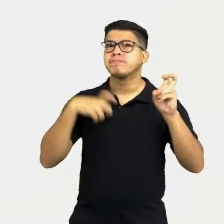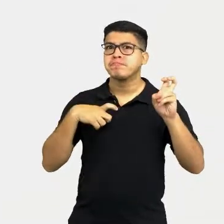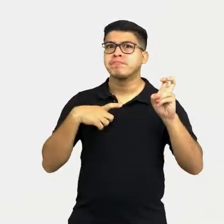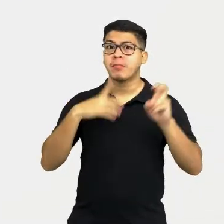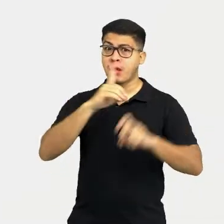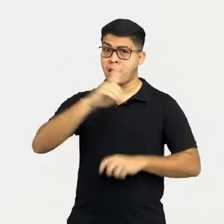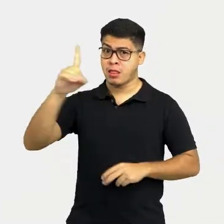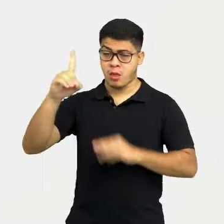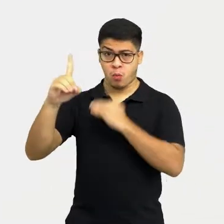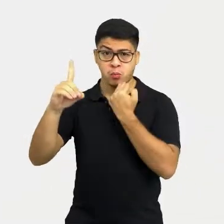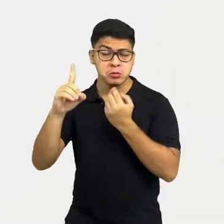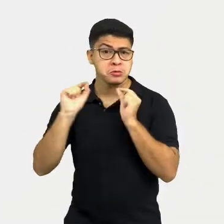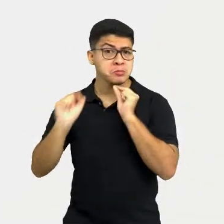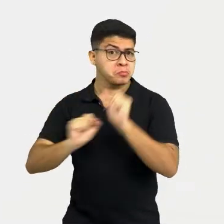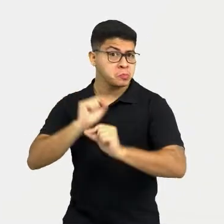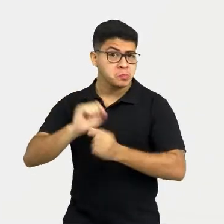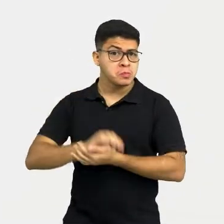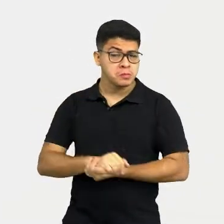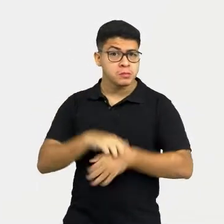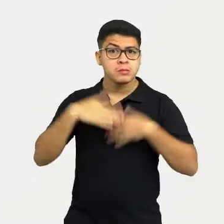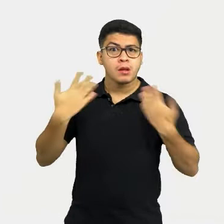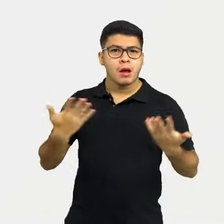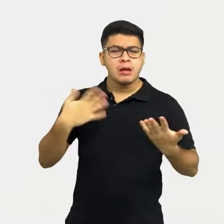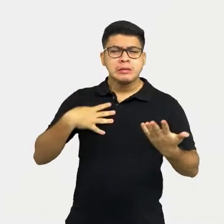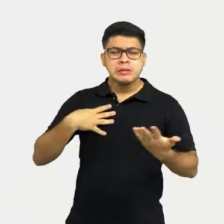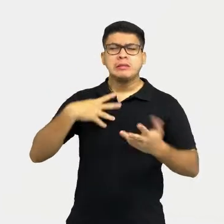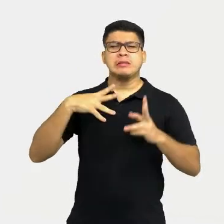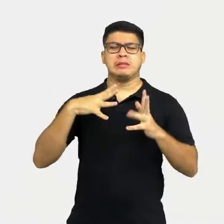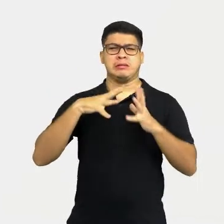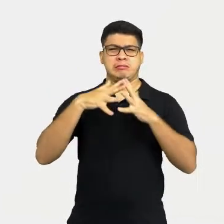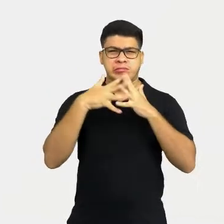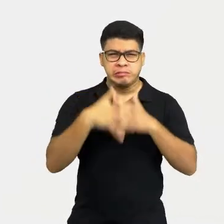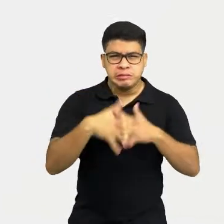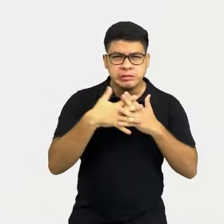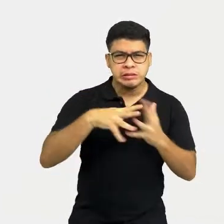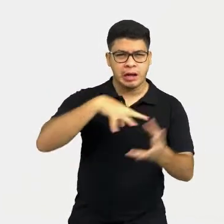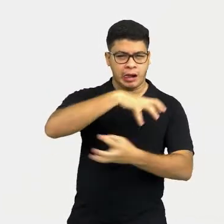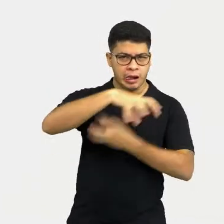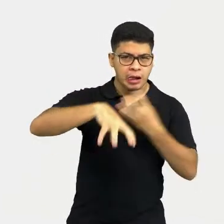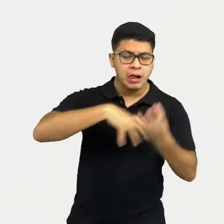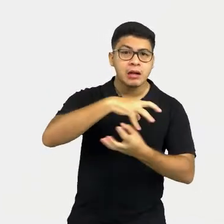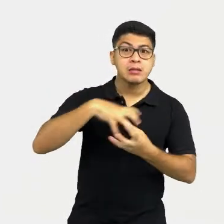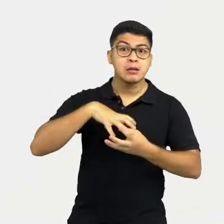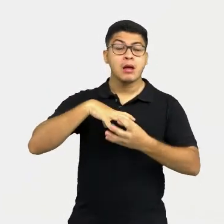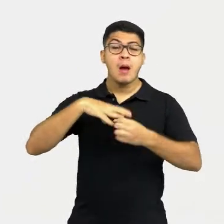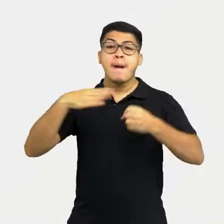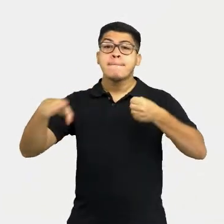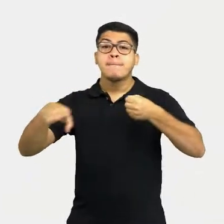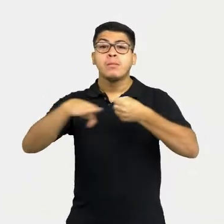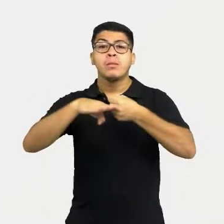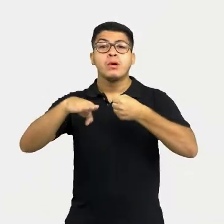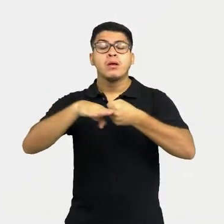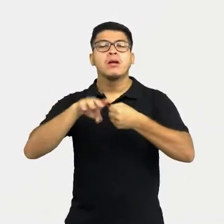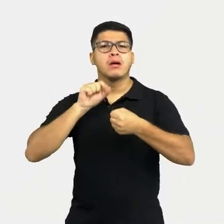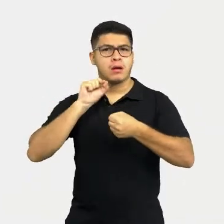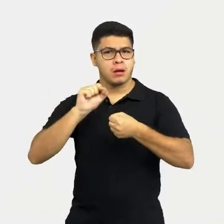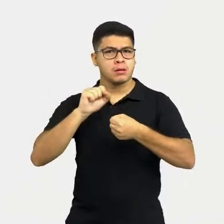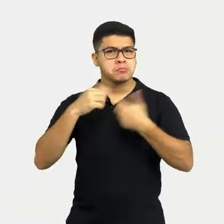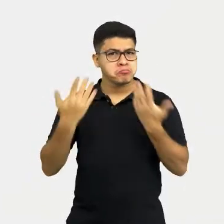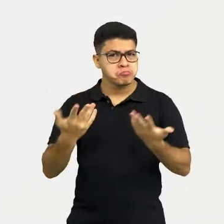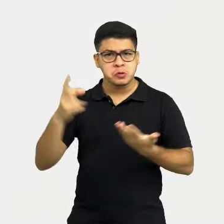crise da modernidade, tá? Lembrem bem disso, o assunto trabalhado em aula foi a crise da modernidade, a crise